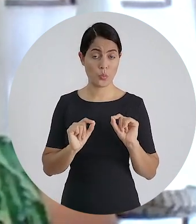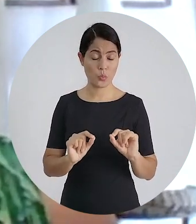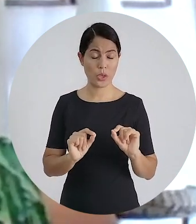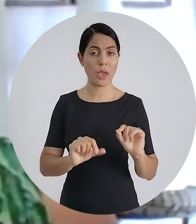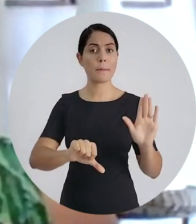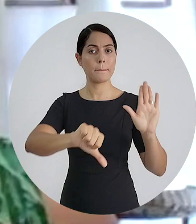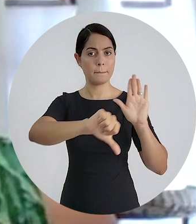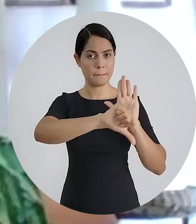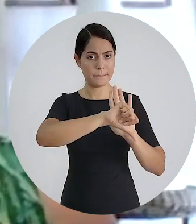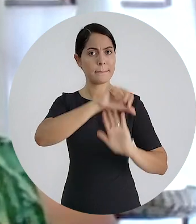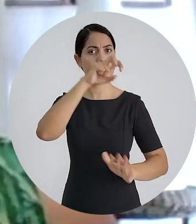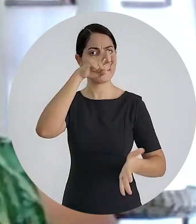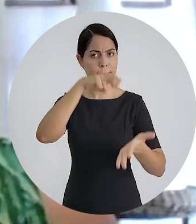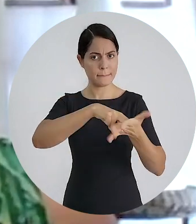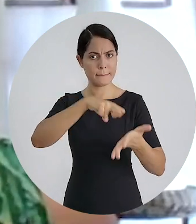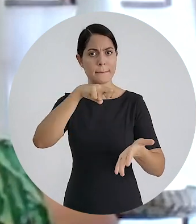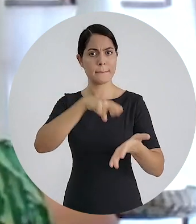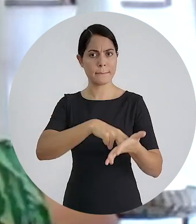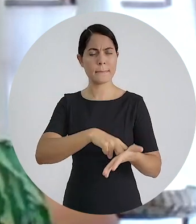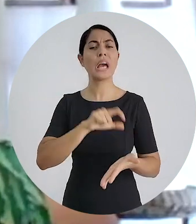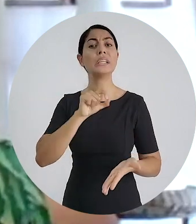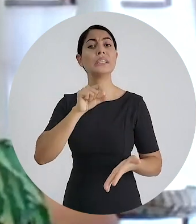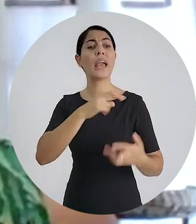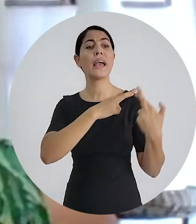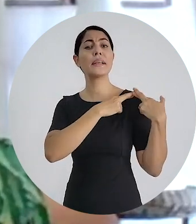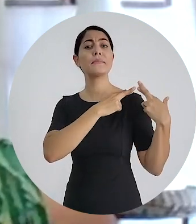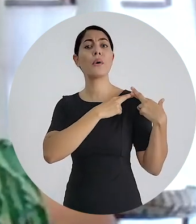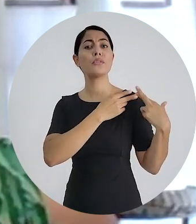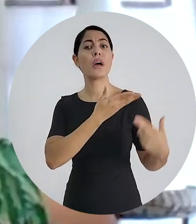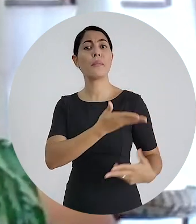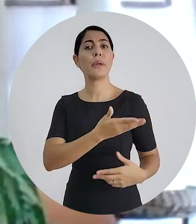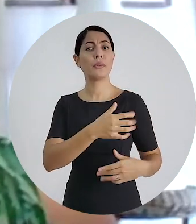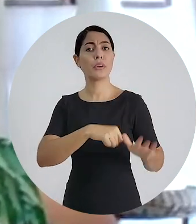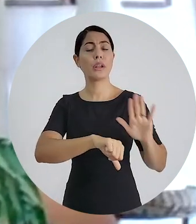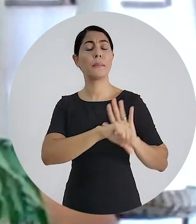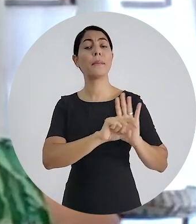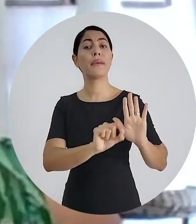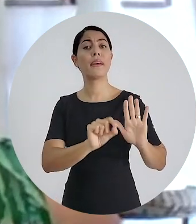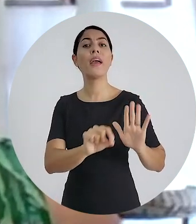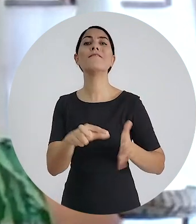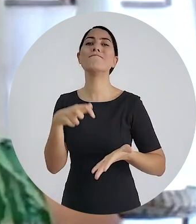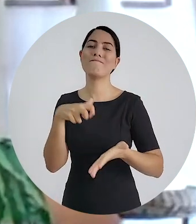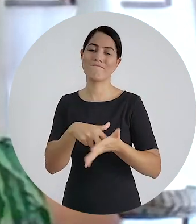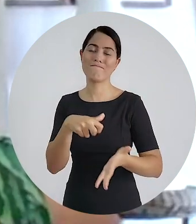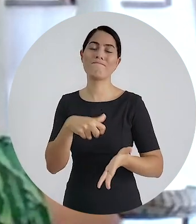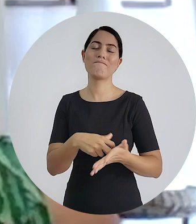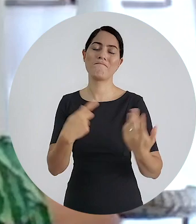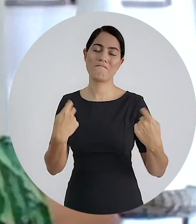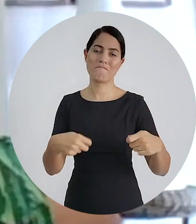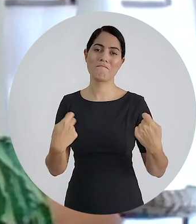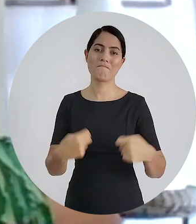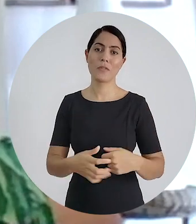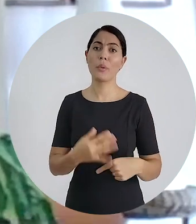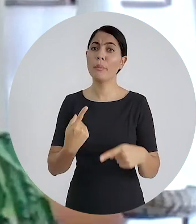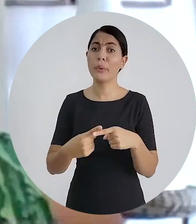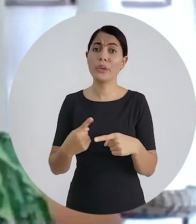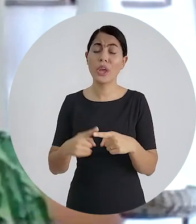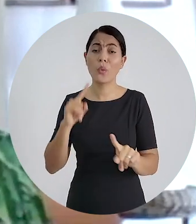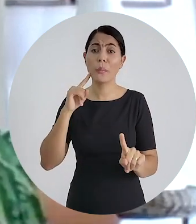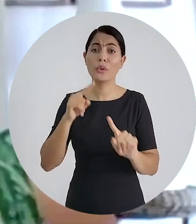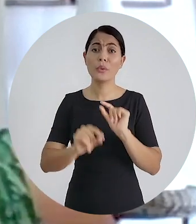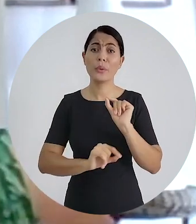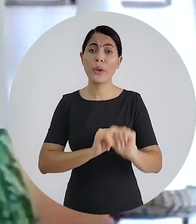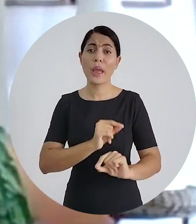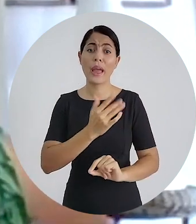que precisa, né, ser penalizado aqueles que são responsáveis pela criança, que